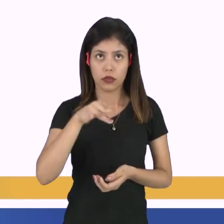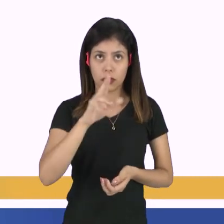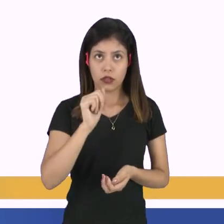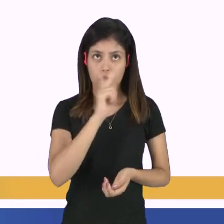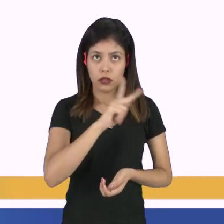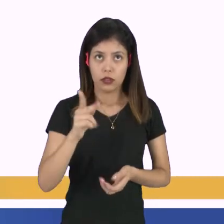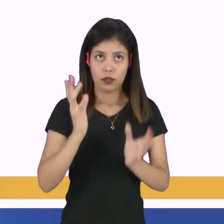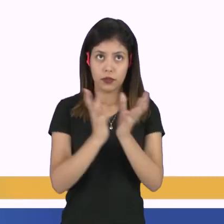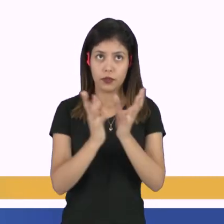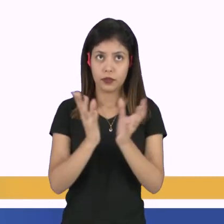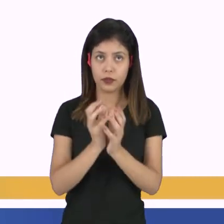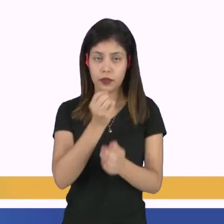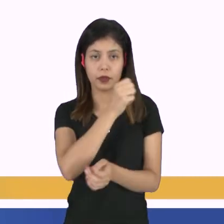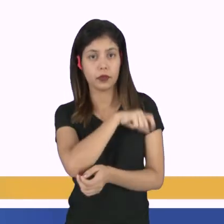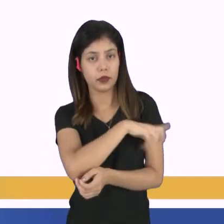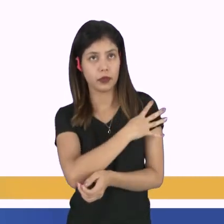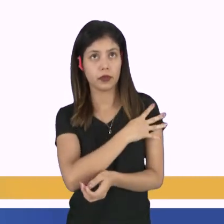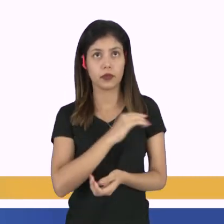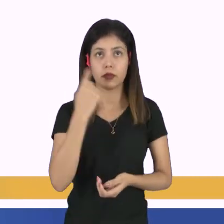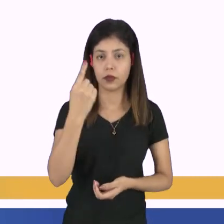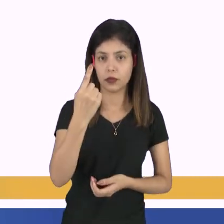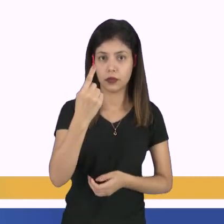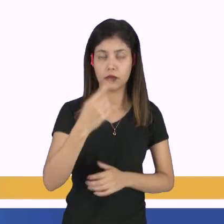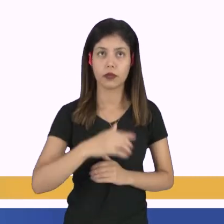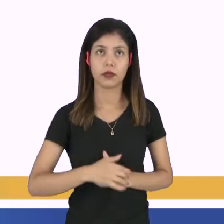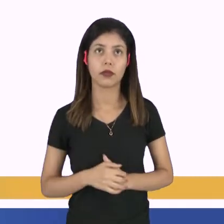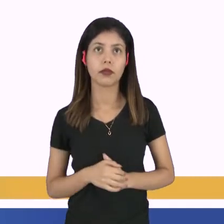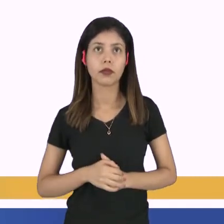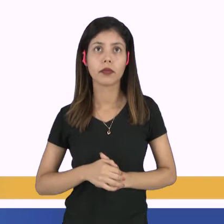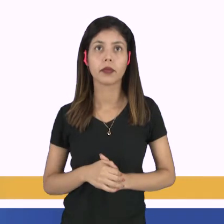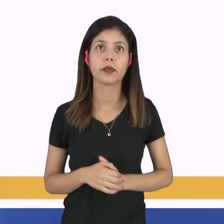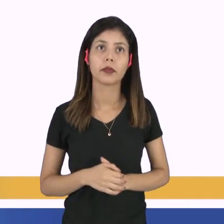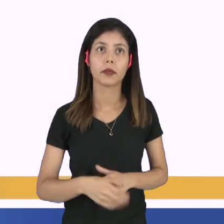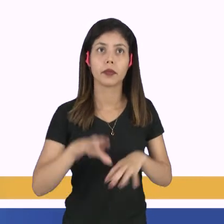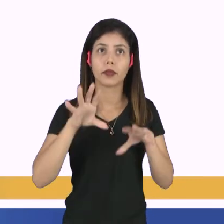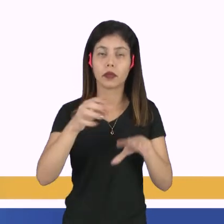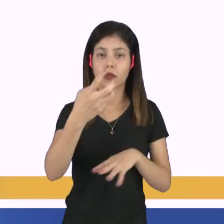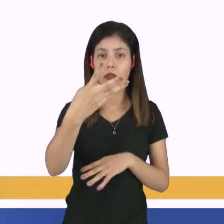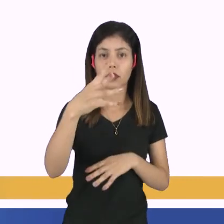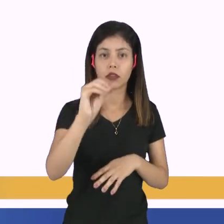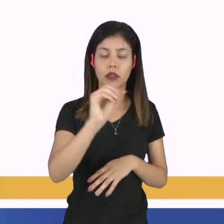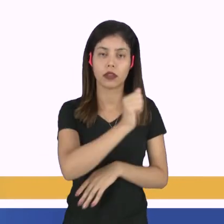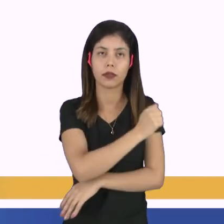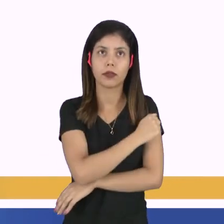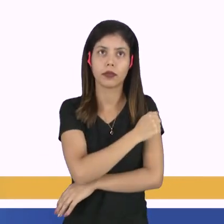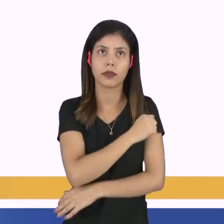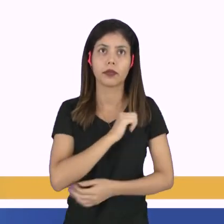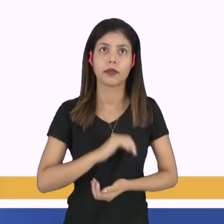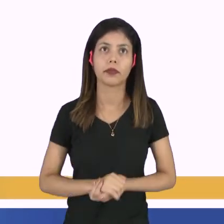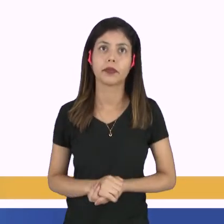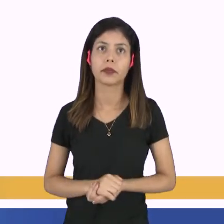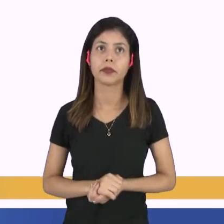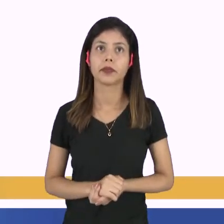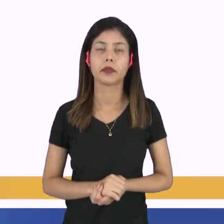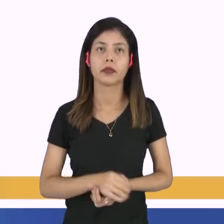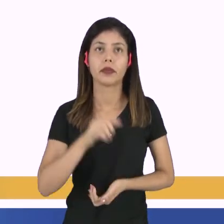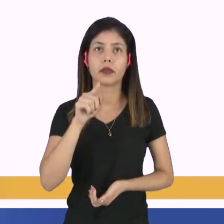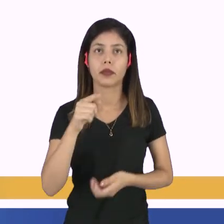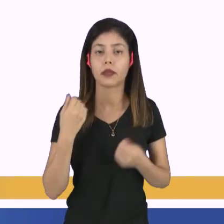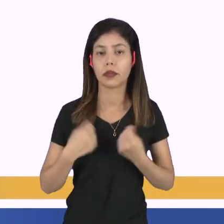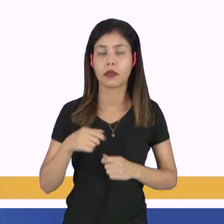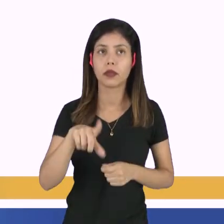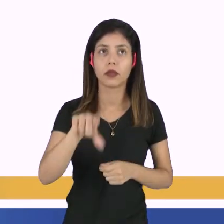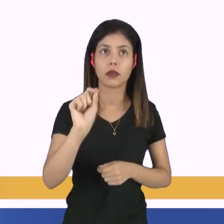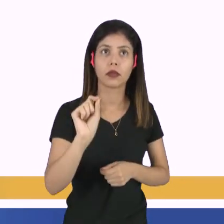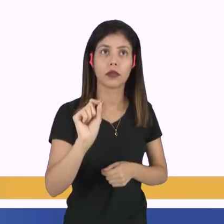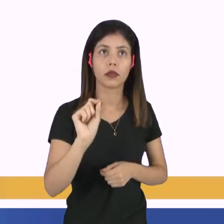é professora de uma turma de ensino fundamental 1. Nessa turma há ao todo 40 alunos. Ele